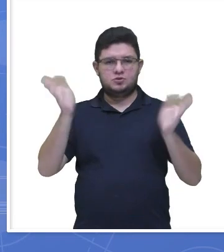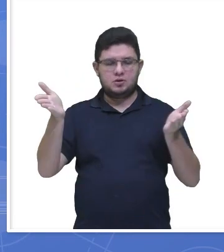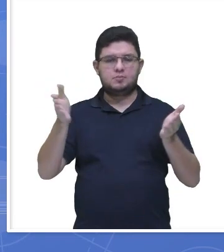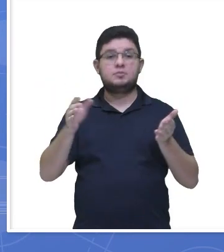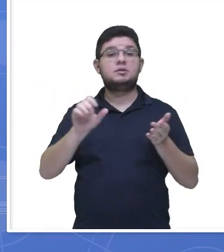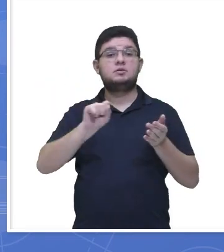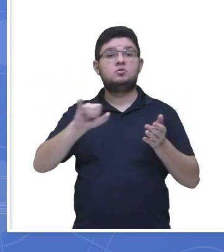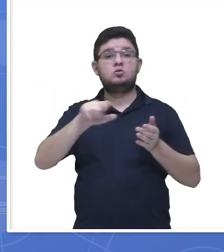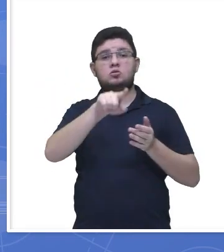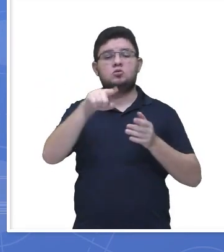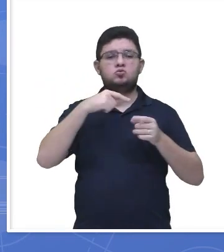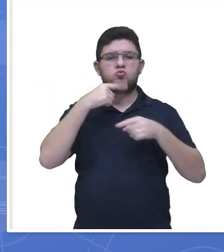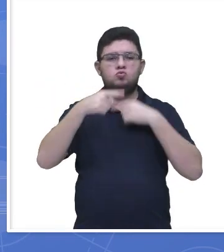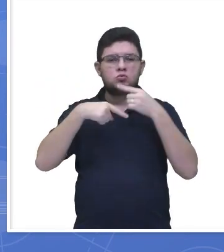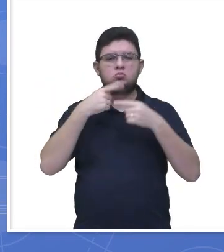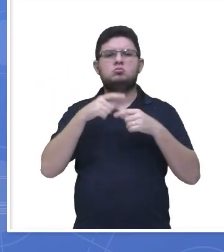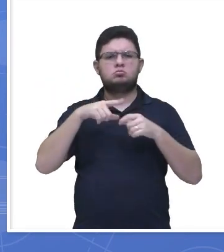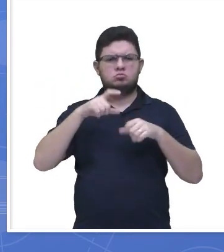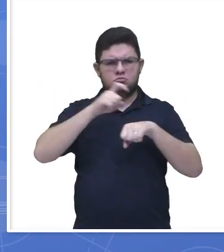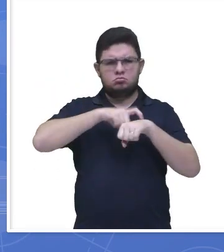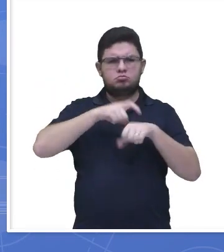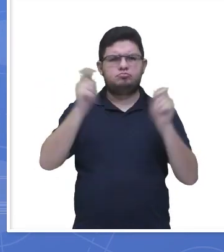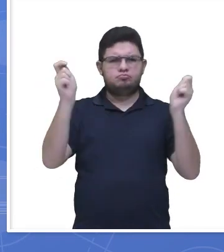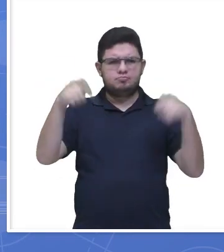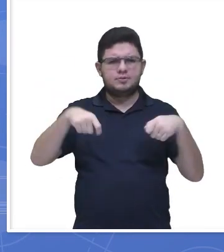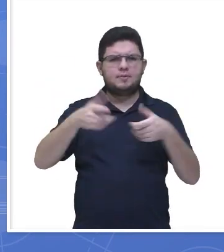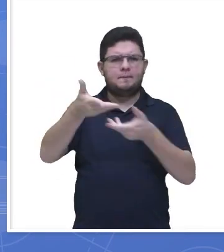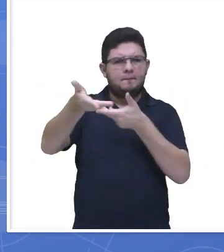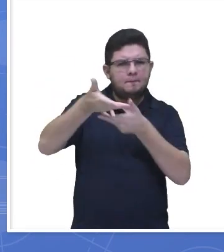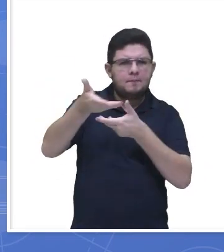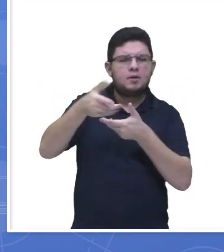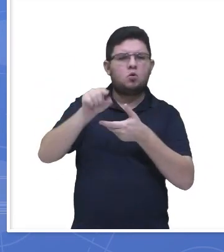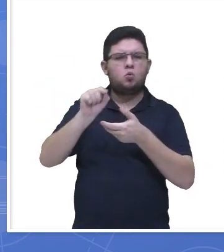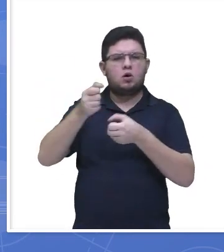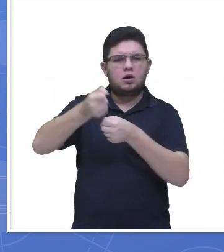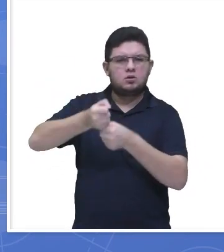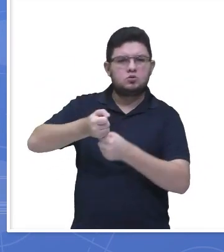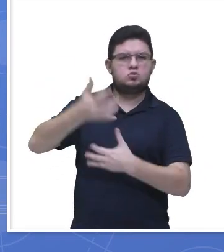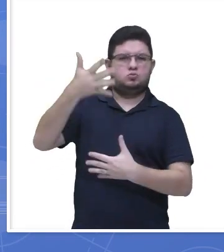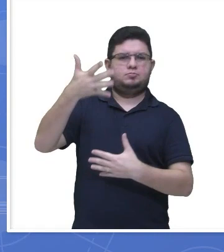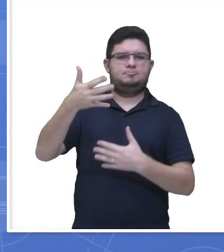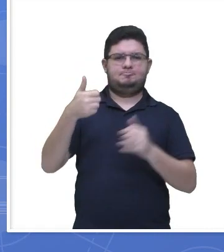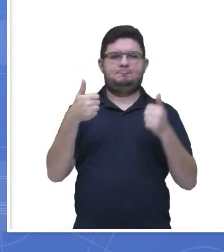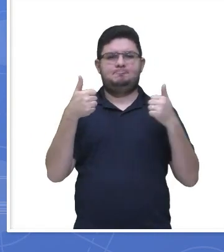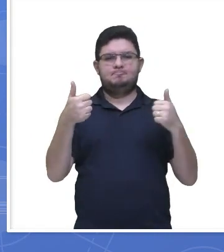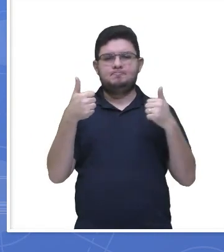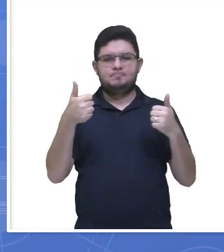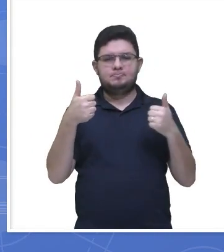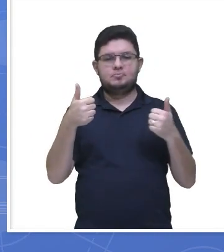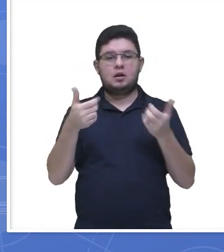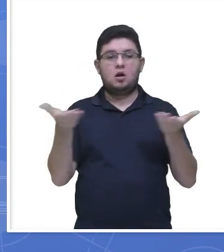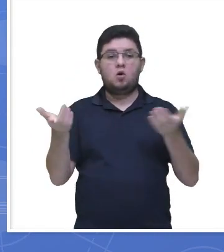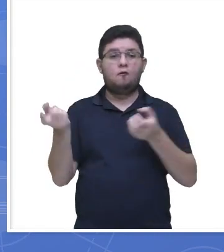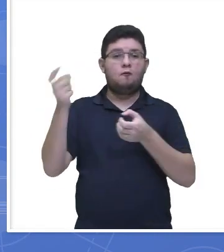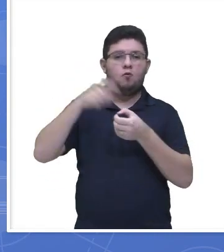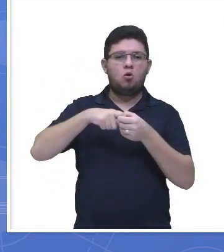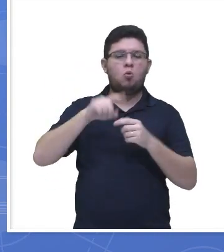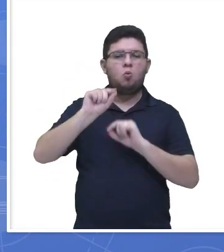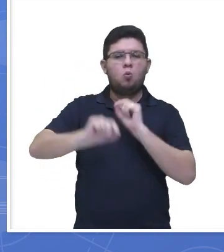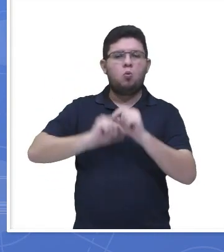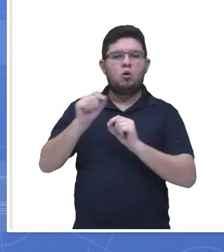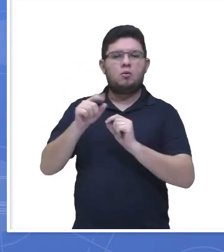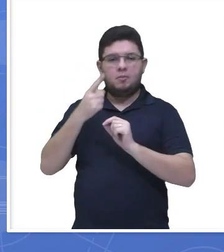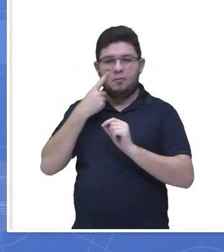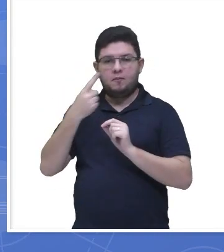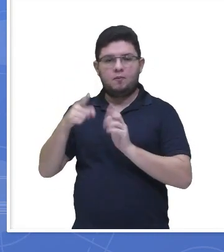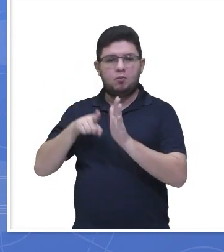dúvida para responder, ainda dá tempo, né? Para estar participando aí no chat aí, ó, beleza? Mas vamos relembrar aí qual foi a questão.